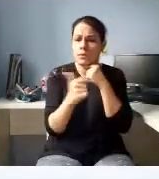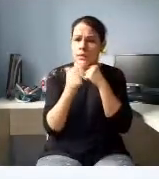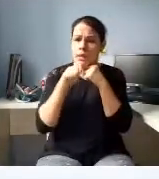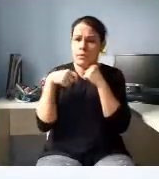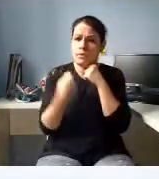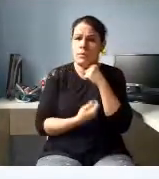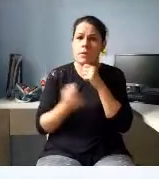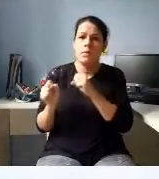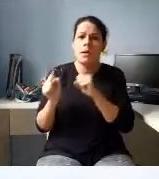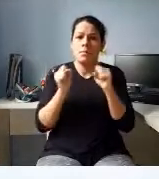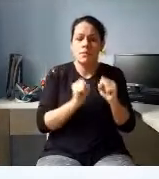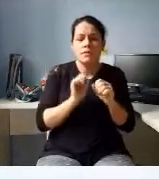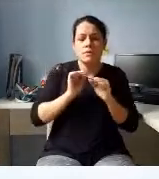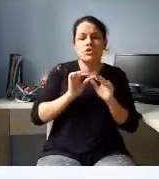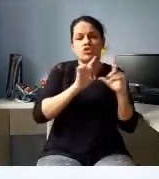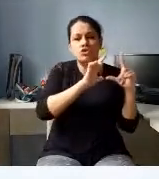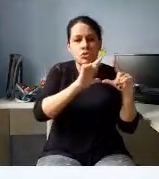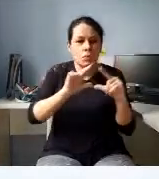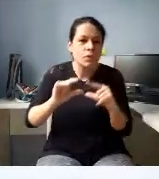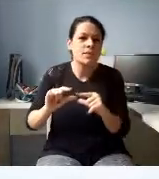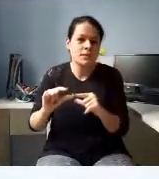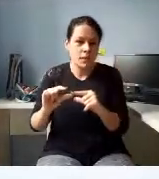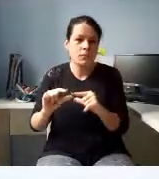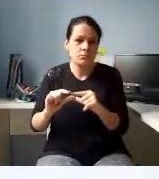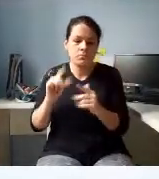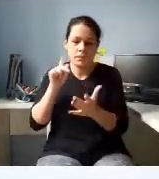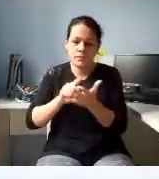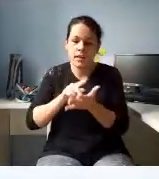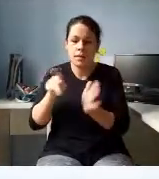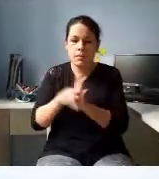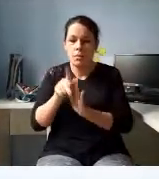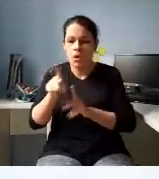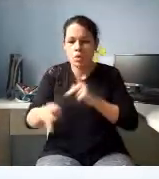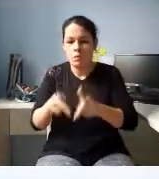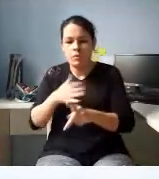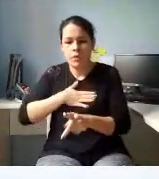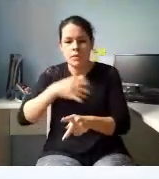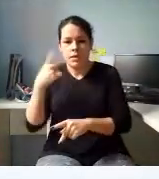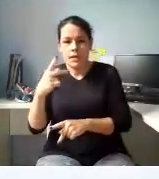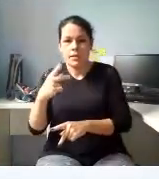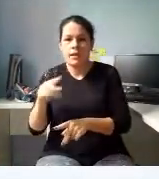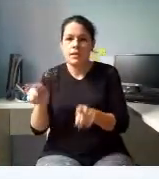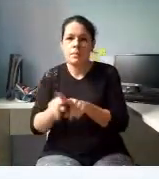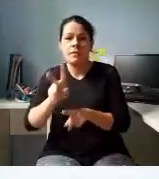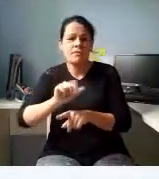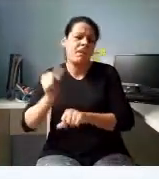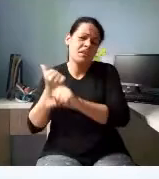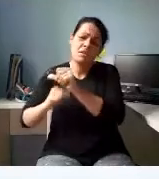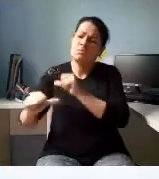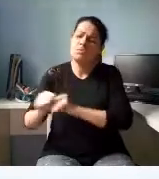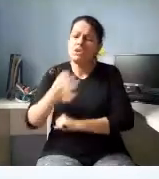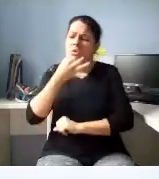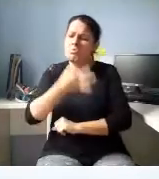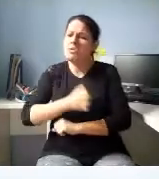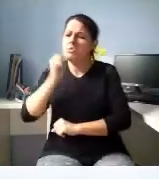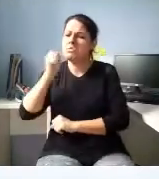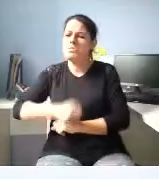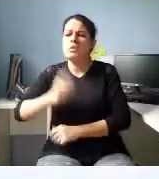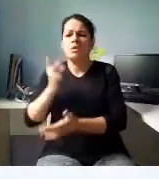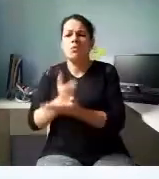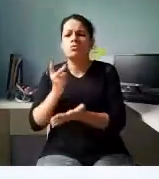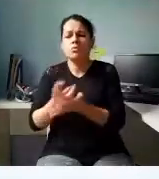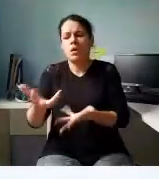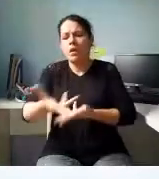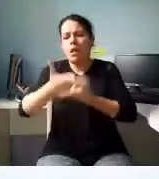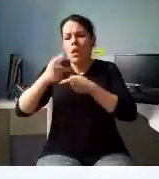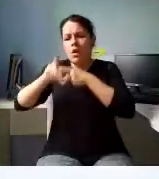possível queda vertiginosa de popularidade do presidente, ele tomaria medidas mais drásticas para manter a sua popularidade e tentar se